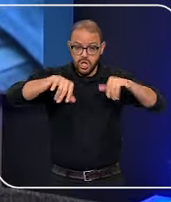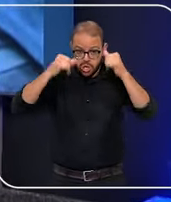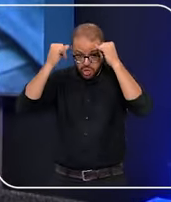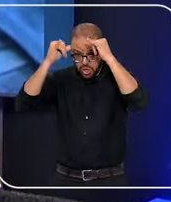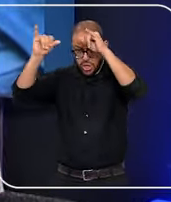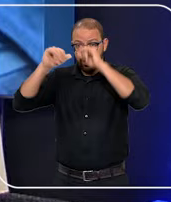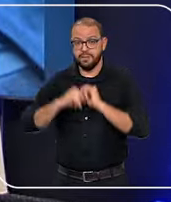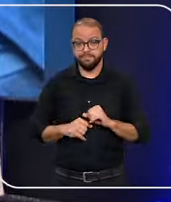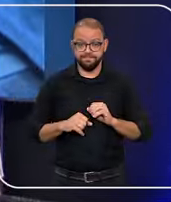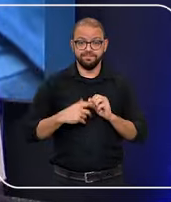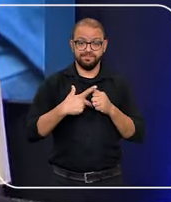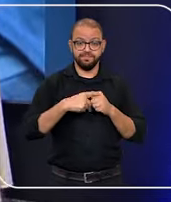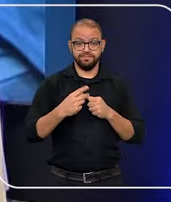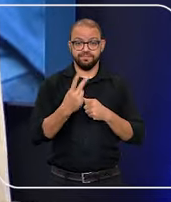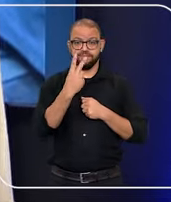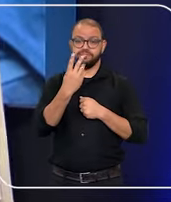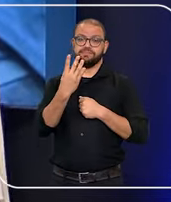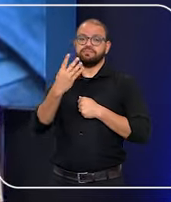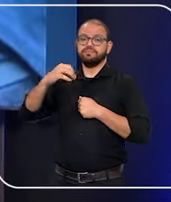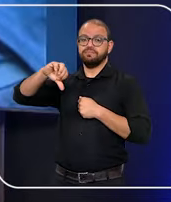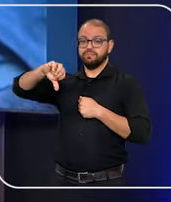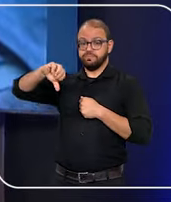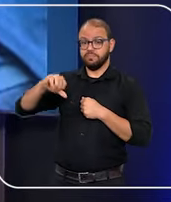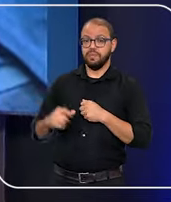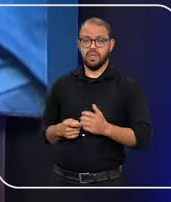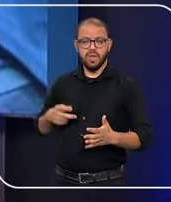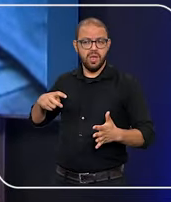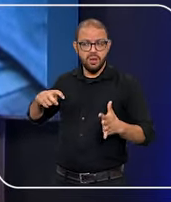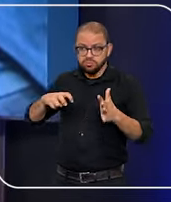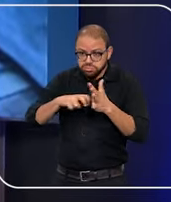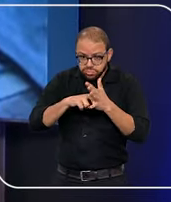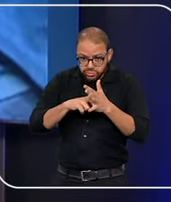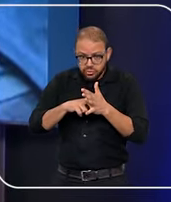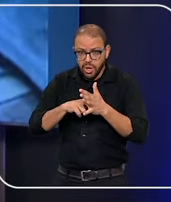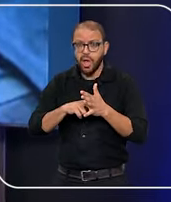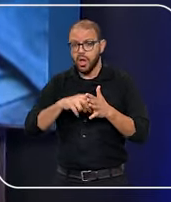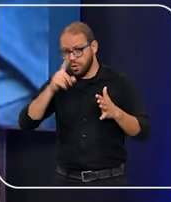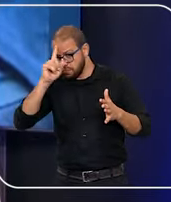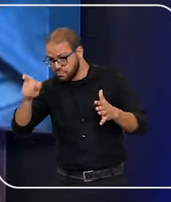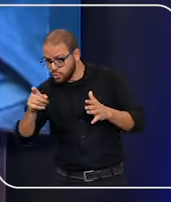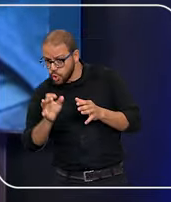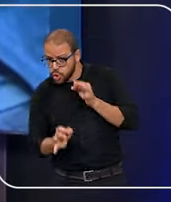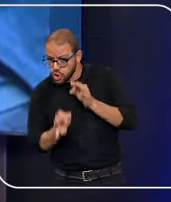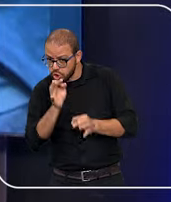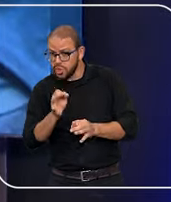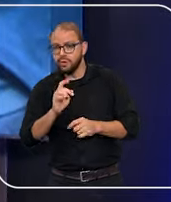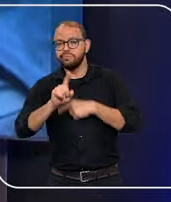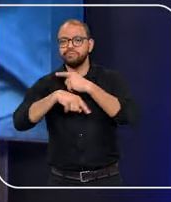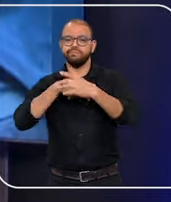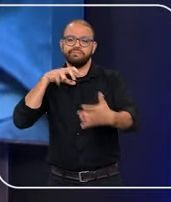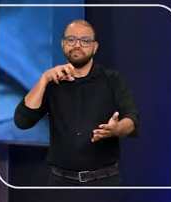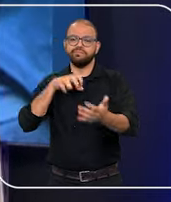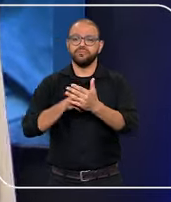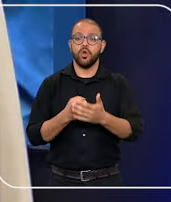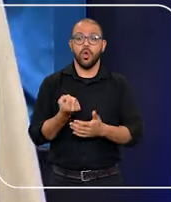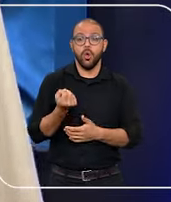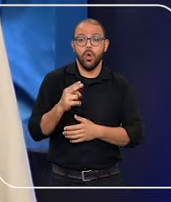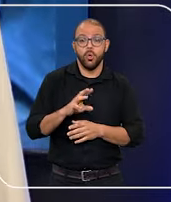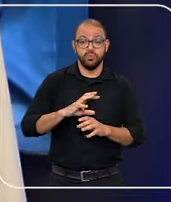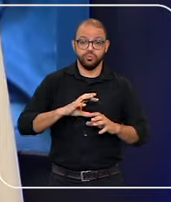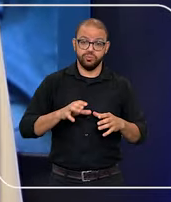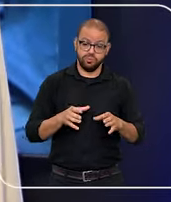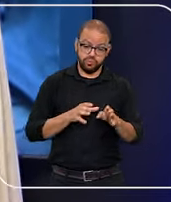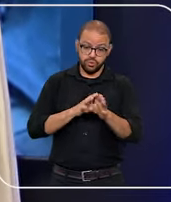Uma das normas é o artigo 249, que pune quem descumprir determinação judicial ou